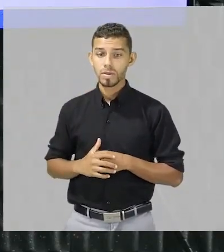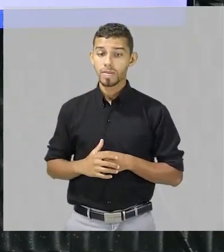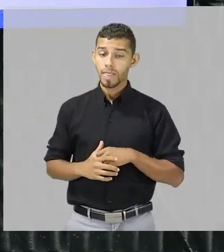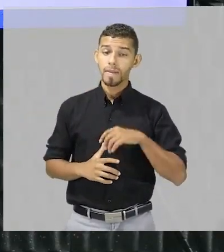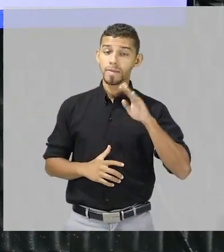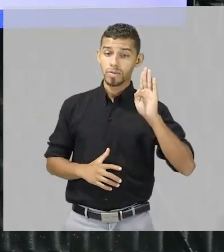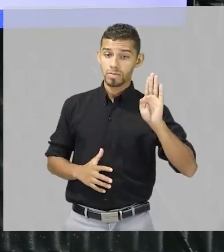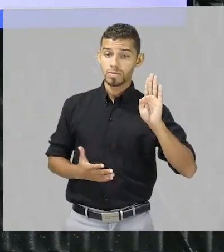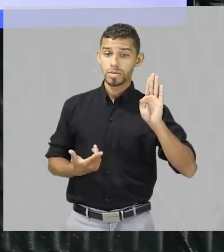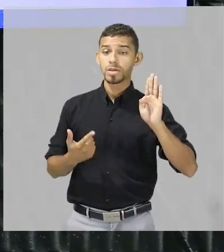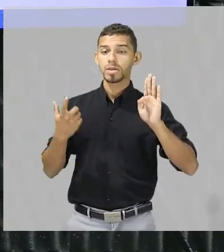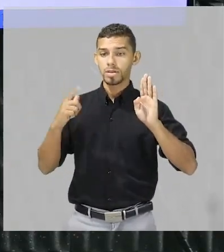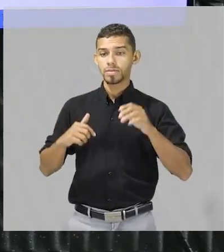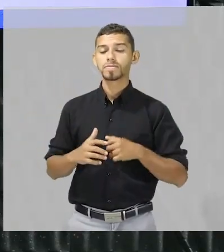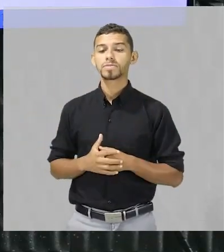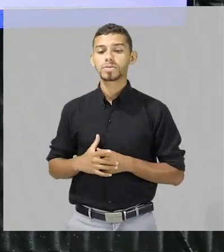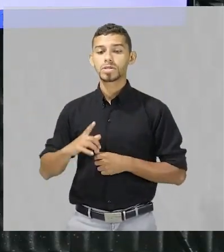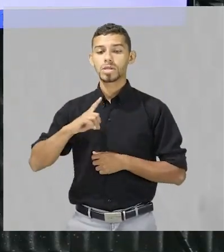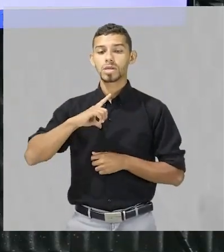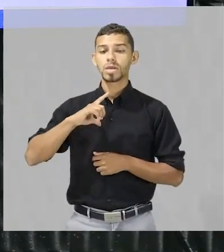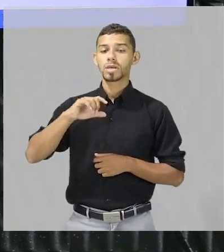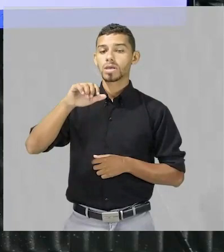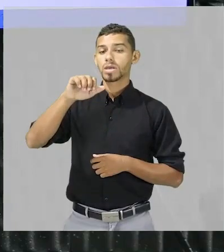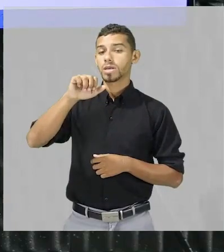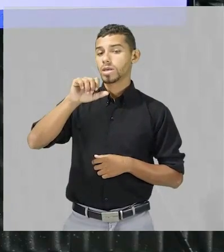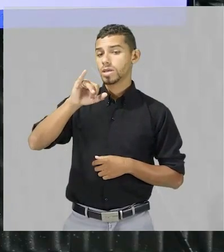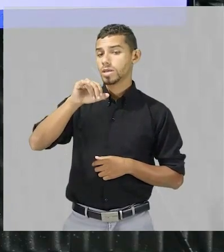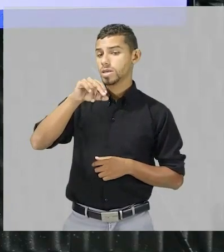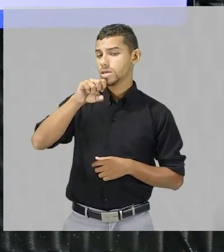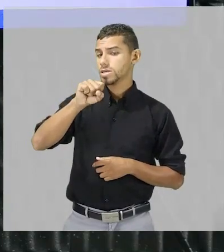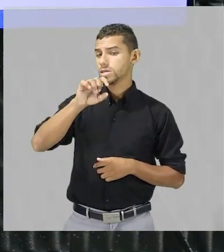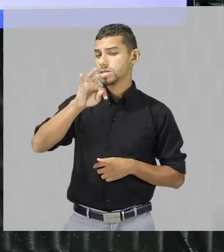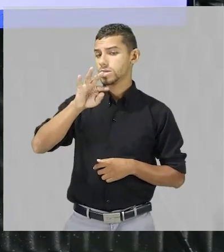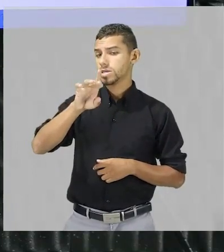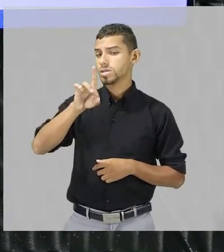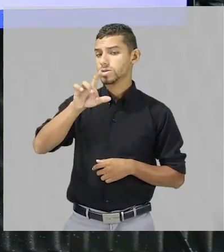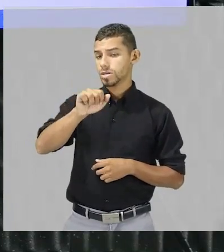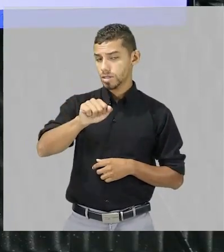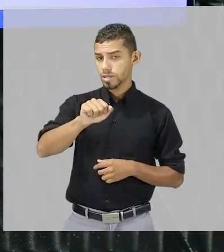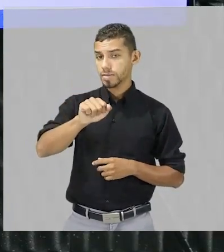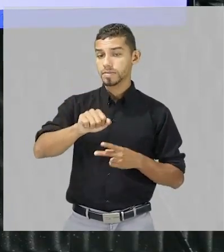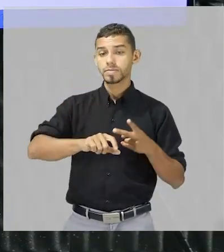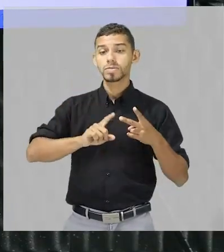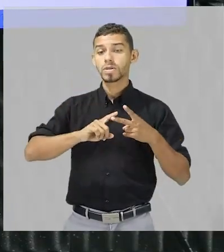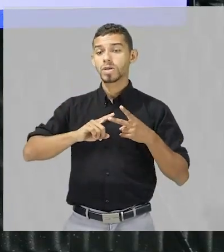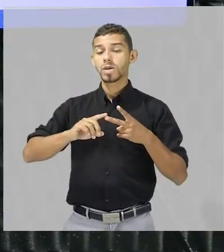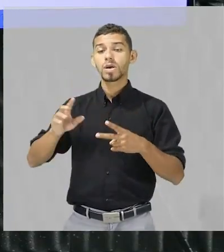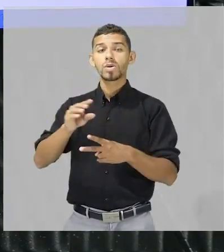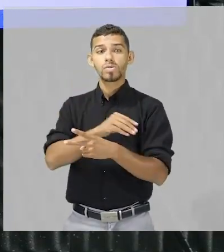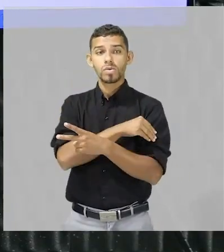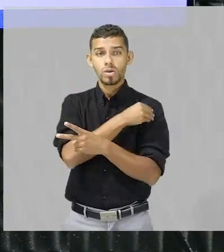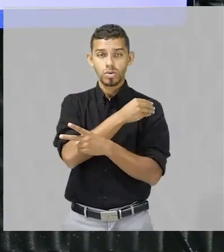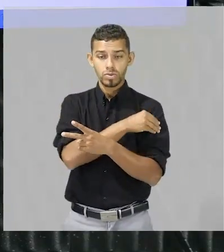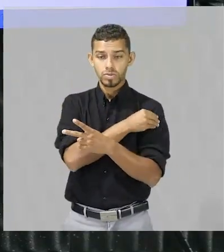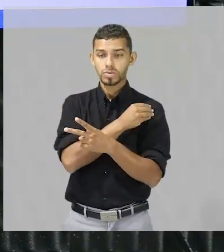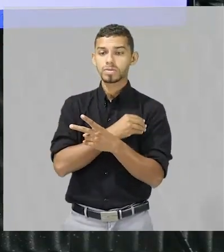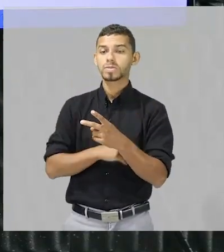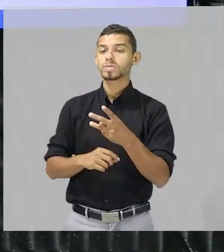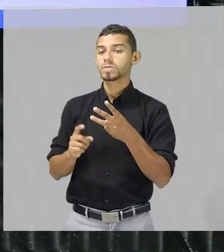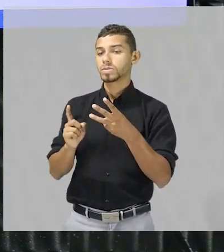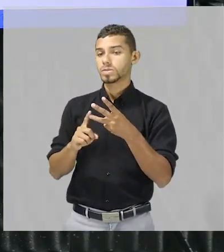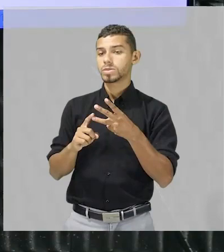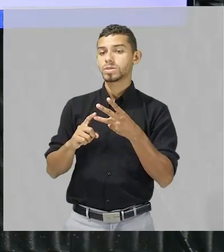composto B, eu tenho uma cadeia insaturada, tudo bem? Eu tenho, na verdade, também um